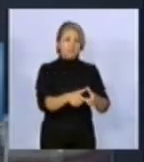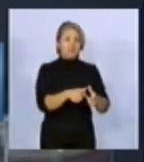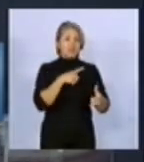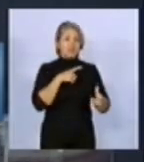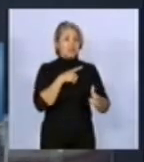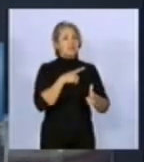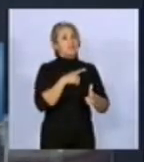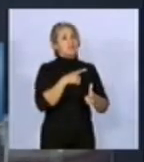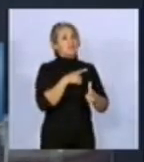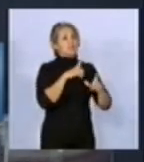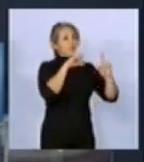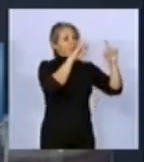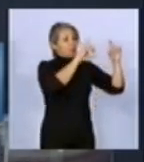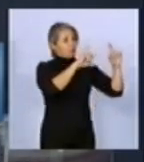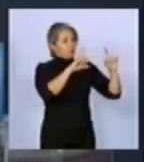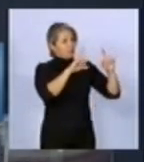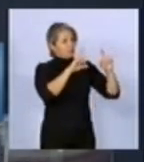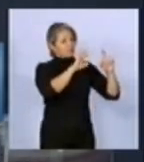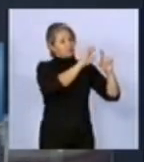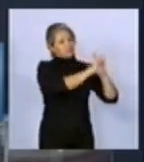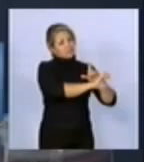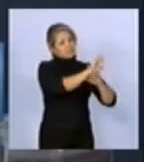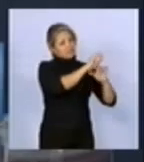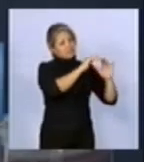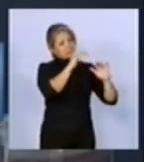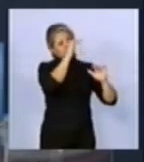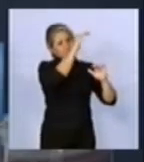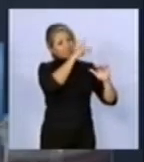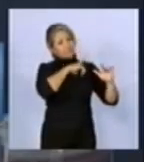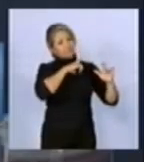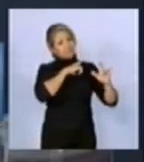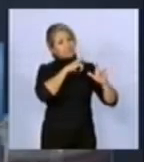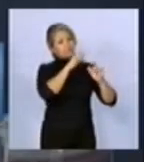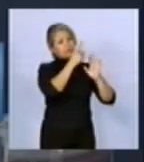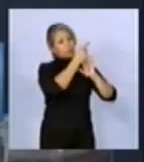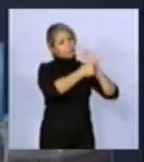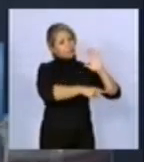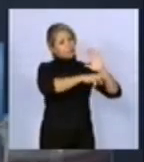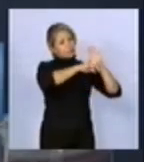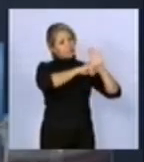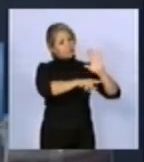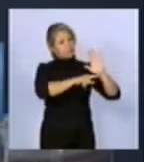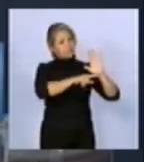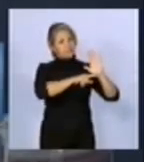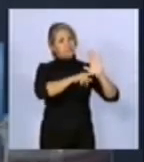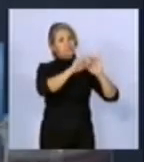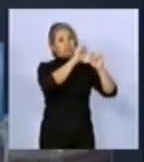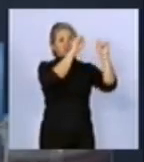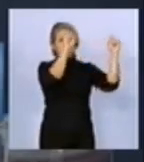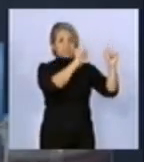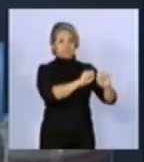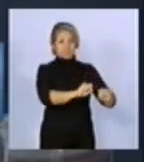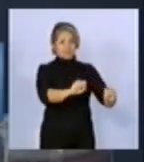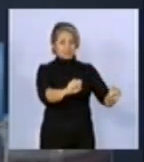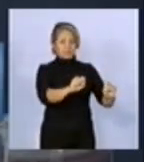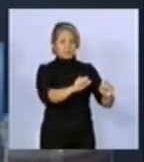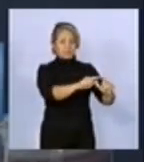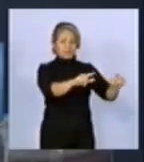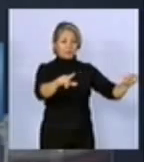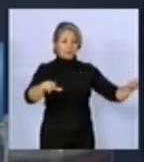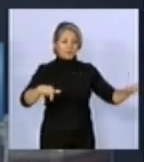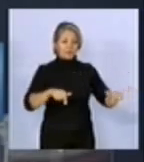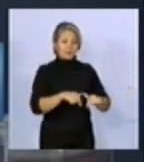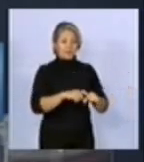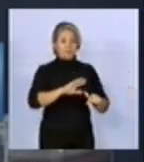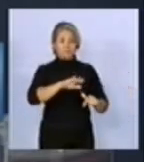né onde a foto da esquerda superior a gente tem um projeto área sistematizada eh a foto